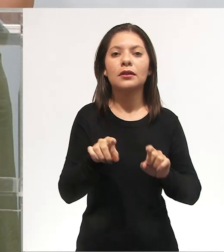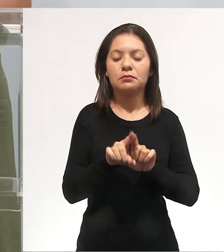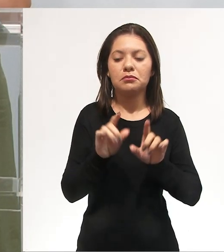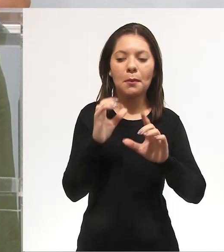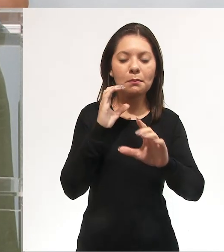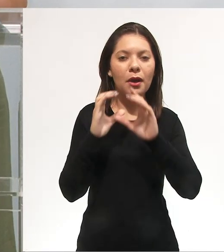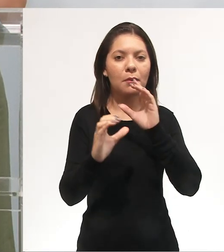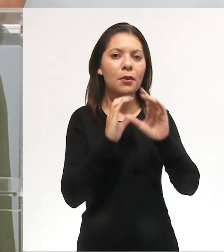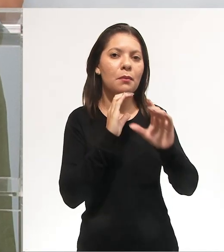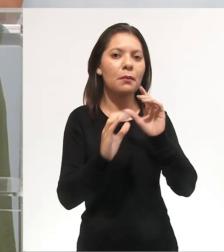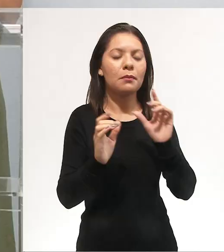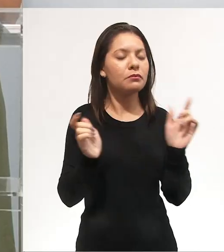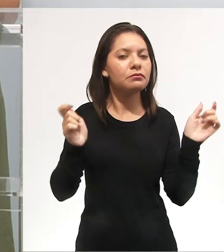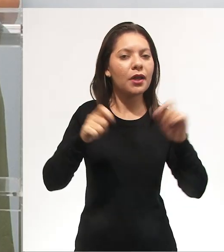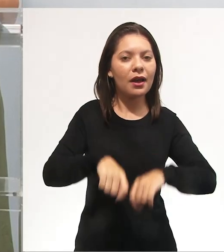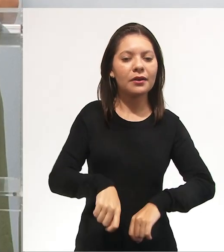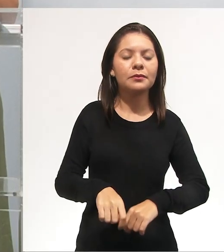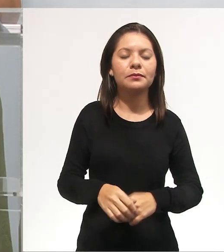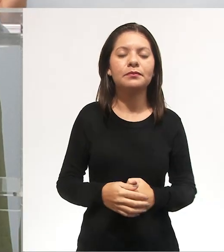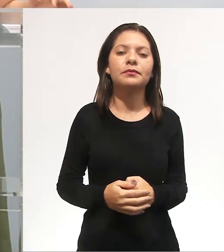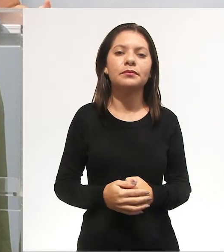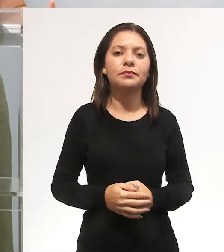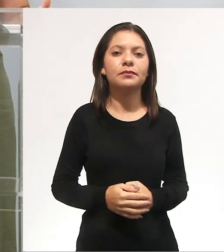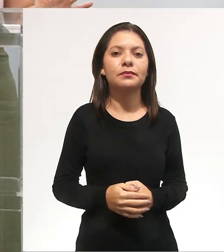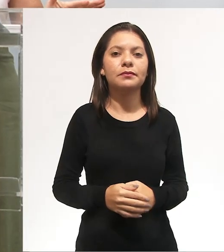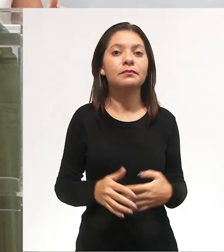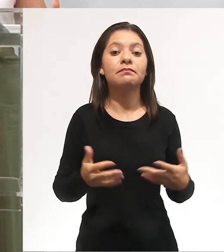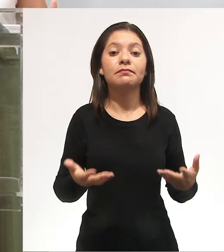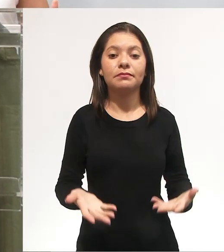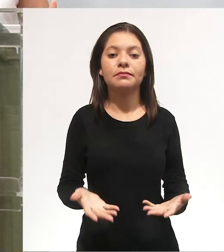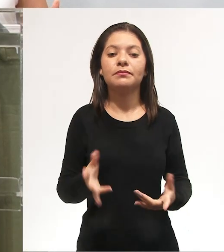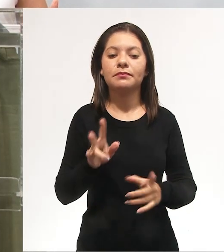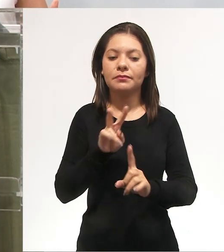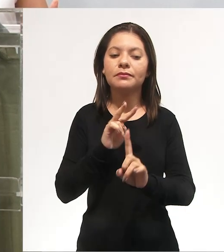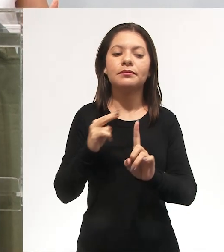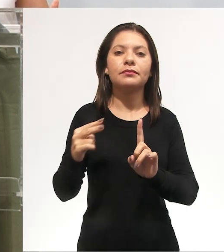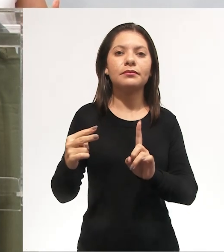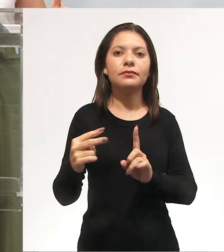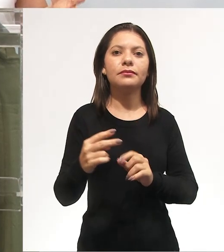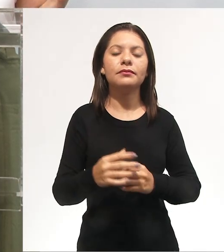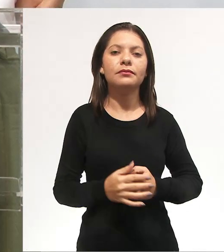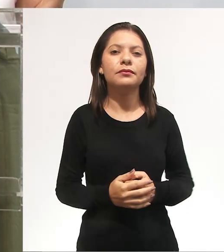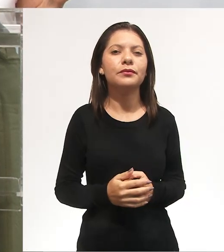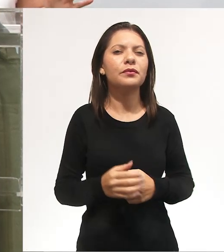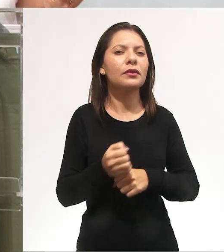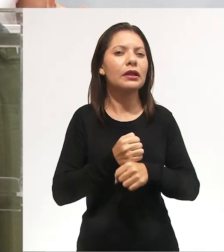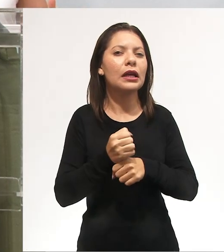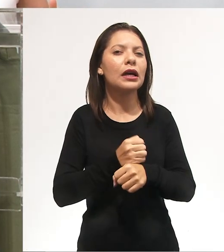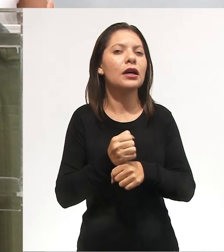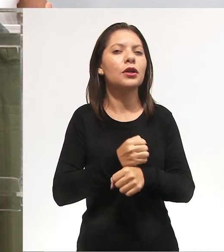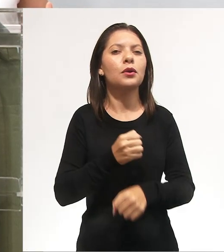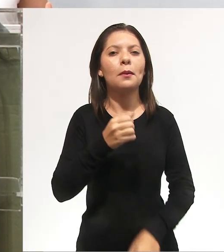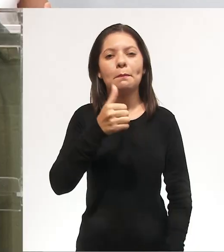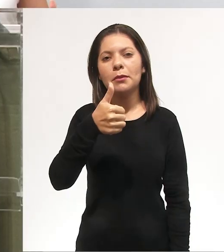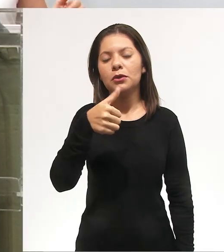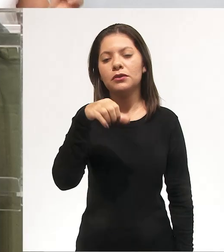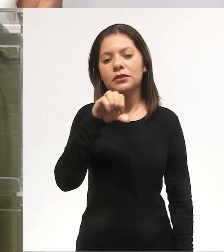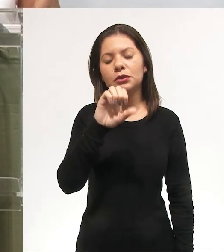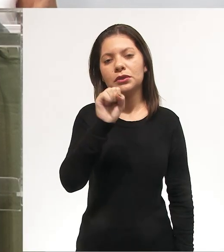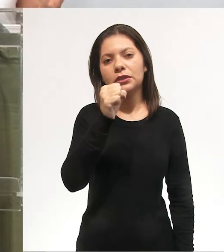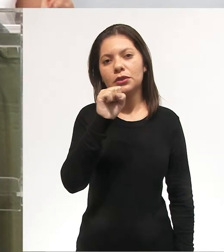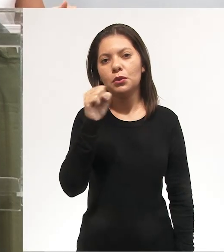esse processo de comunicação. Então, teve essa perspectiva. Lá em 1988,